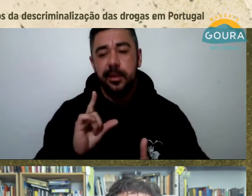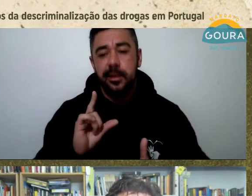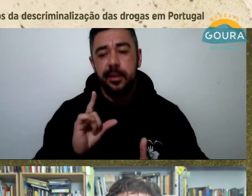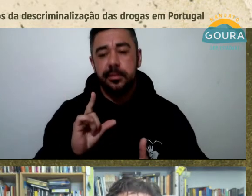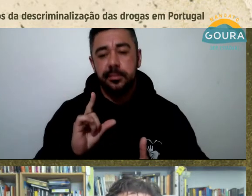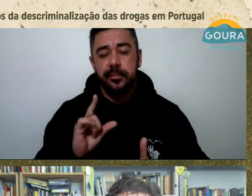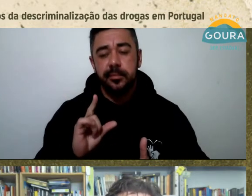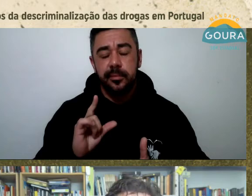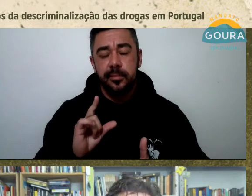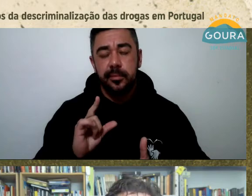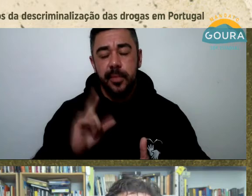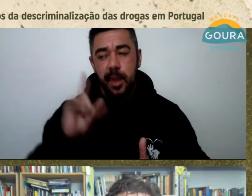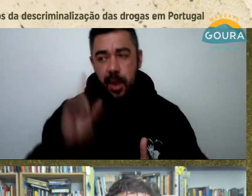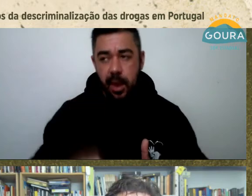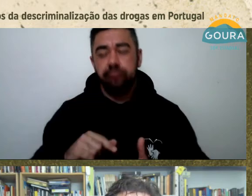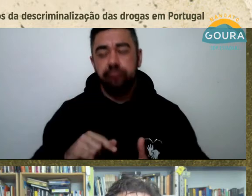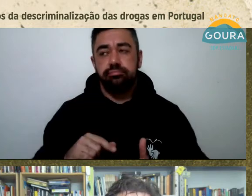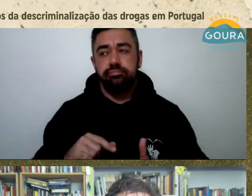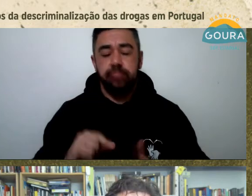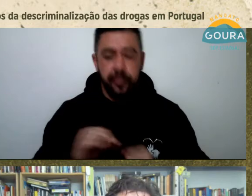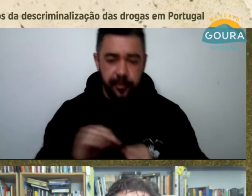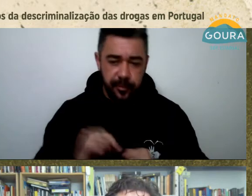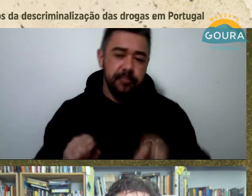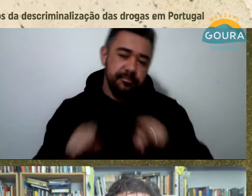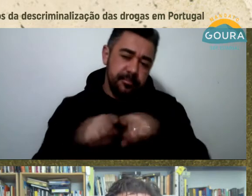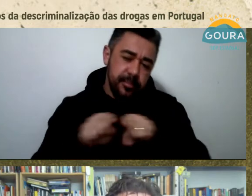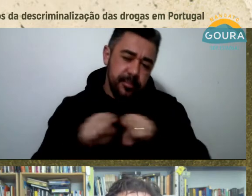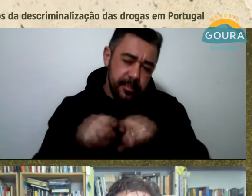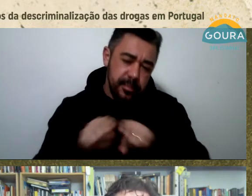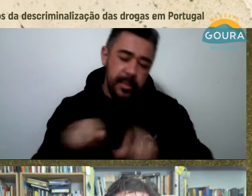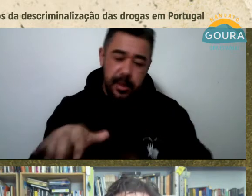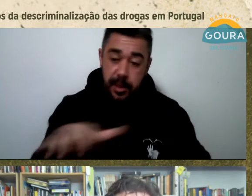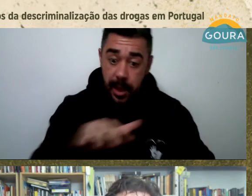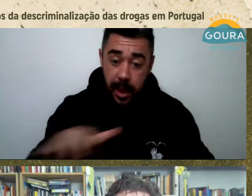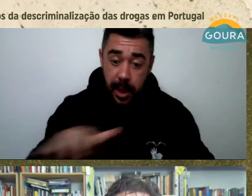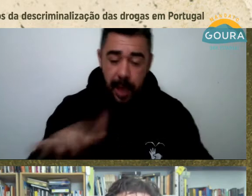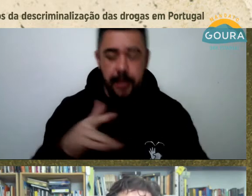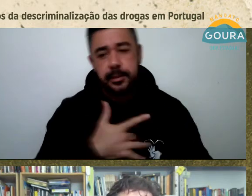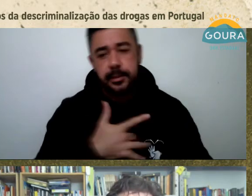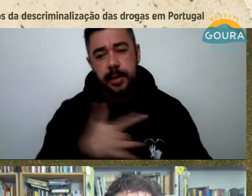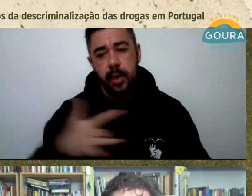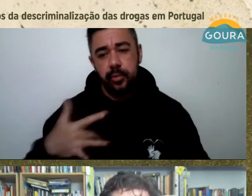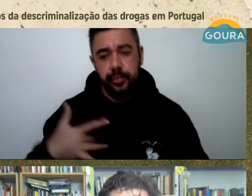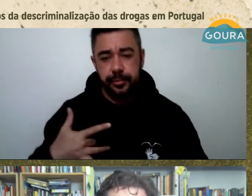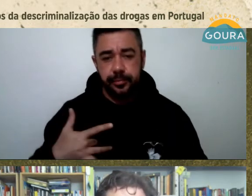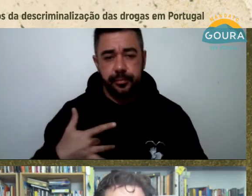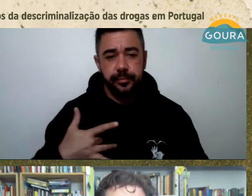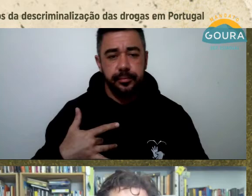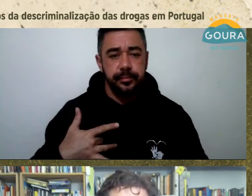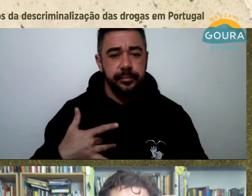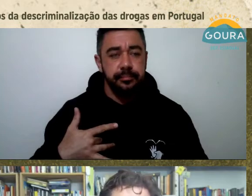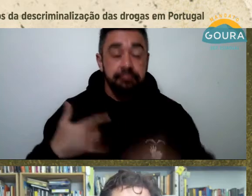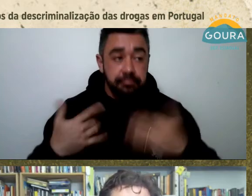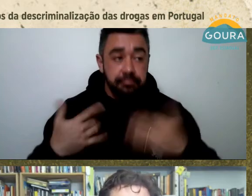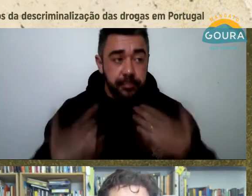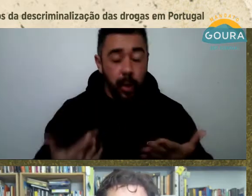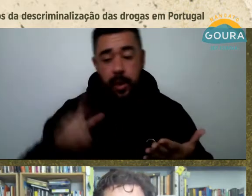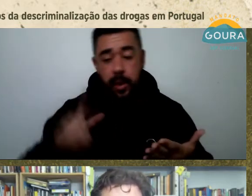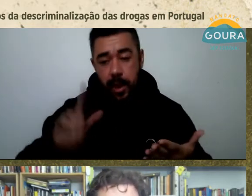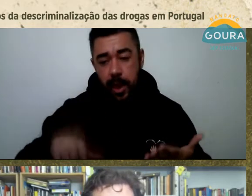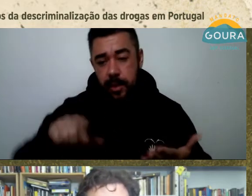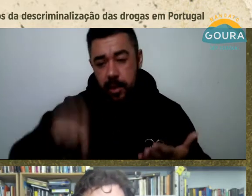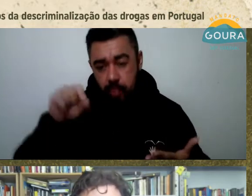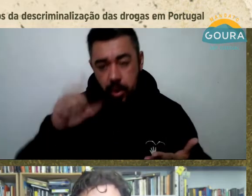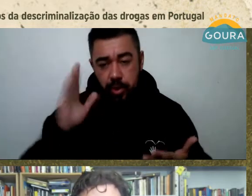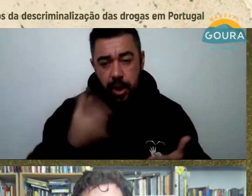do ponto de vista da intervenção também da área da saúde. Esta decisão tomada há 20 anos,